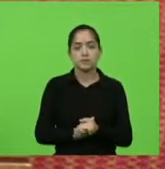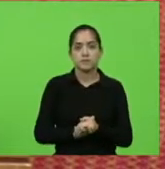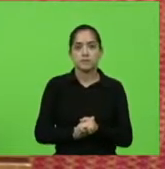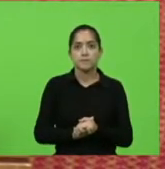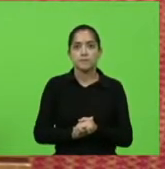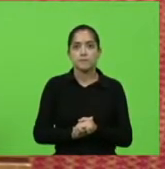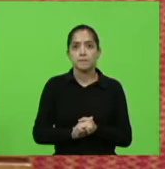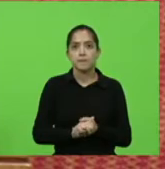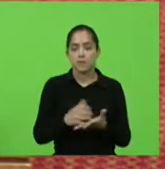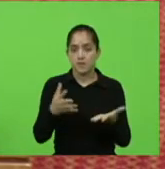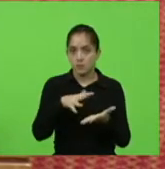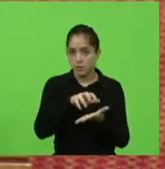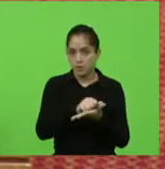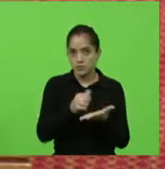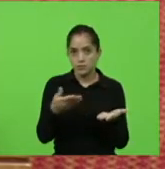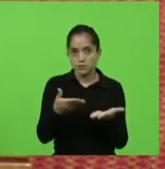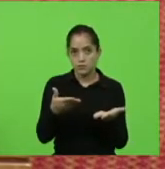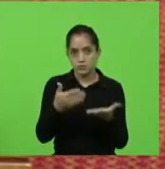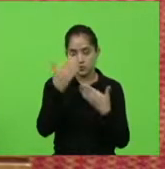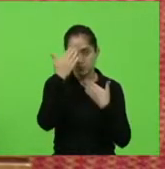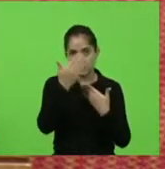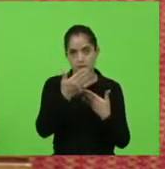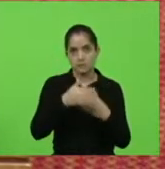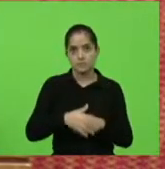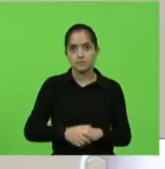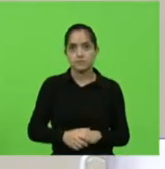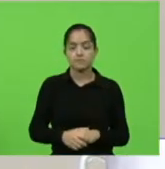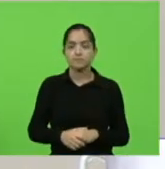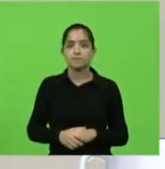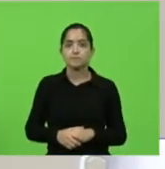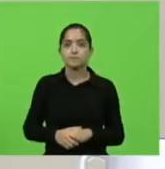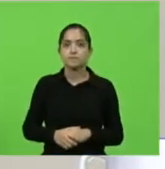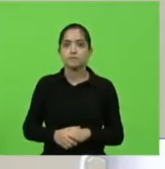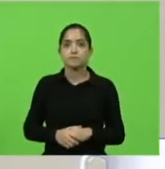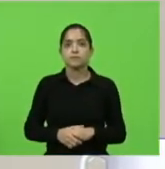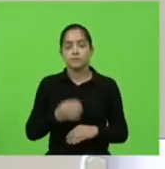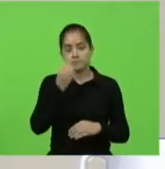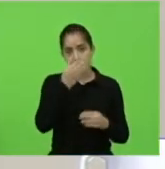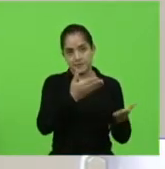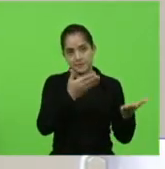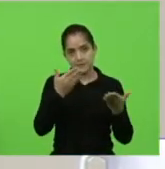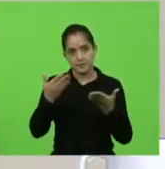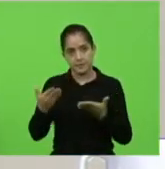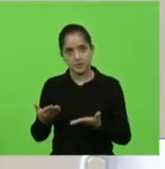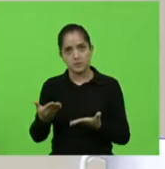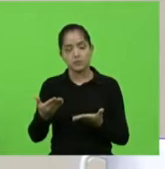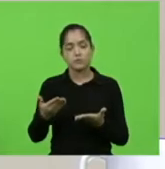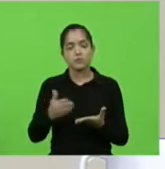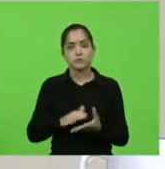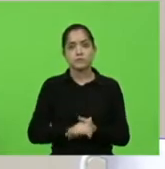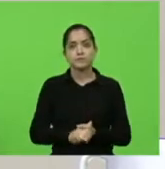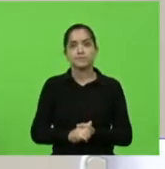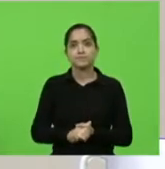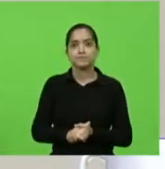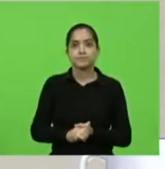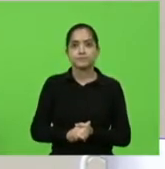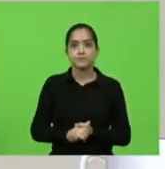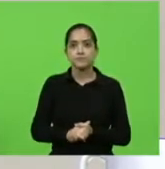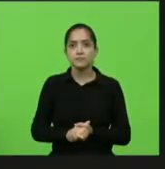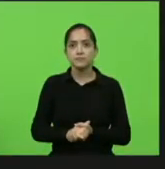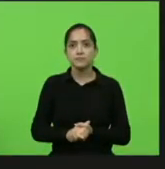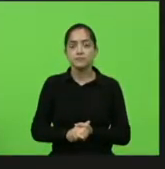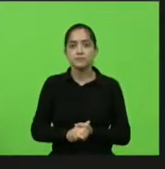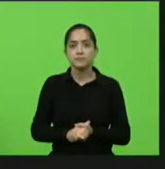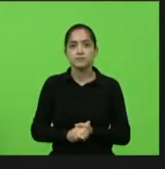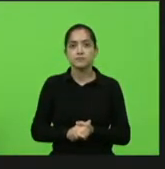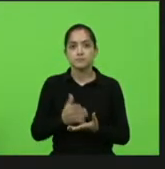Era o registro que eu tinha para fazer. Obrigado, senhor presidente. Sejam bem-vindos aí também, em nome do deputado Berlanda. Deputado